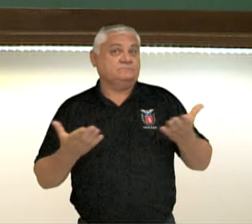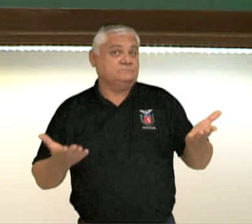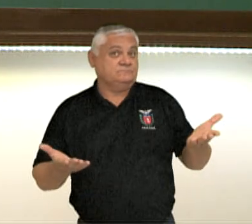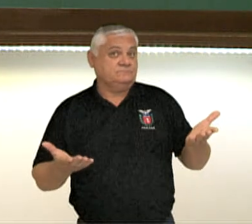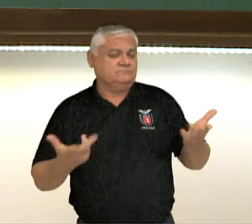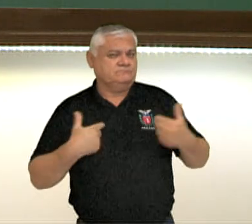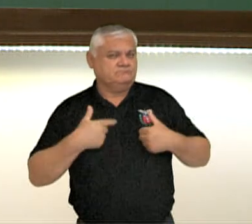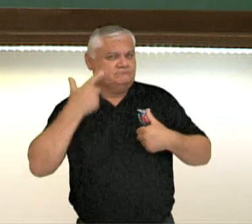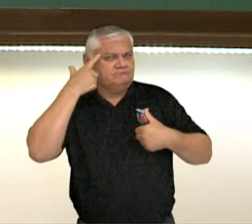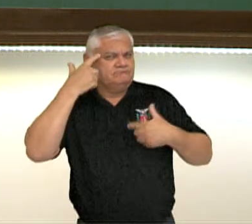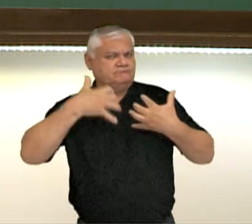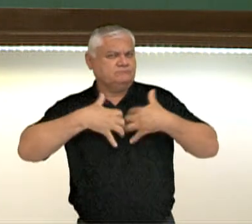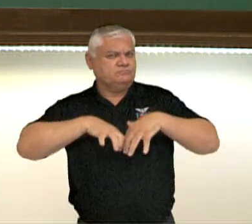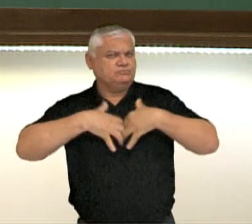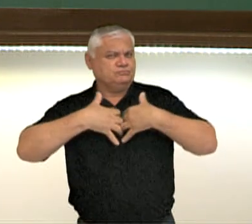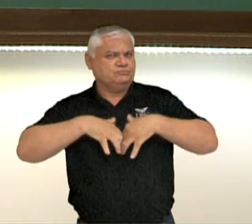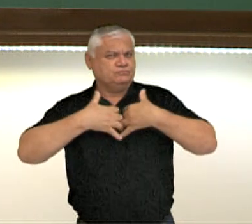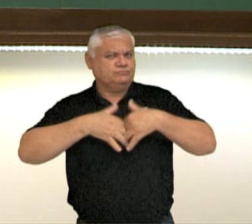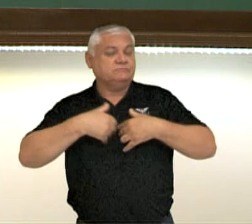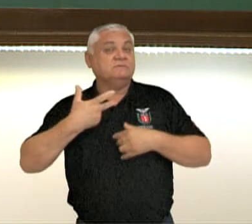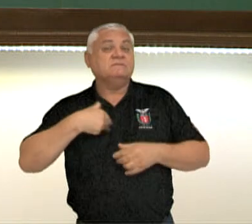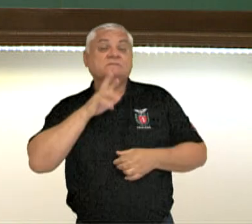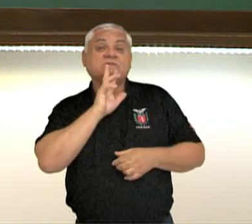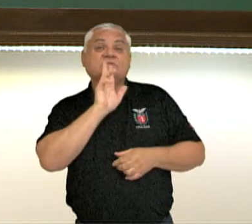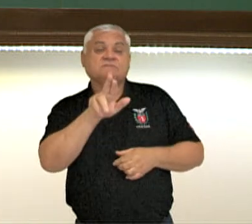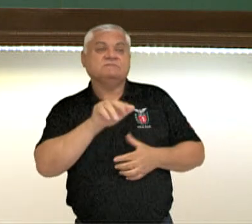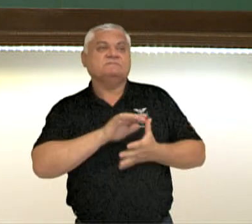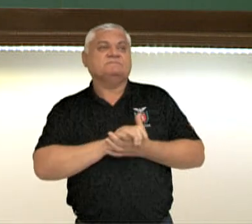Então, refletiu sobre essas questões? Vamos responder?